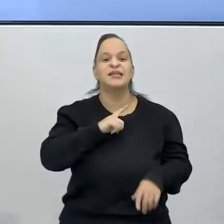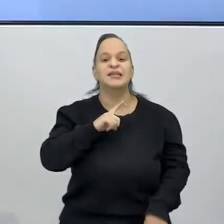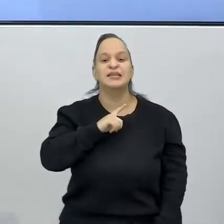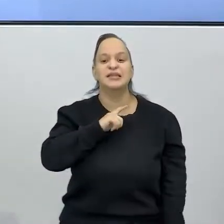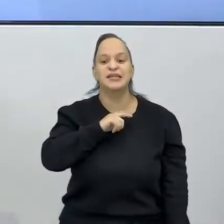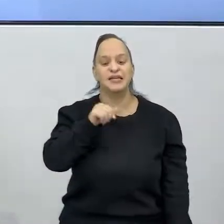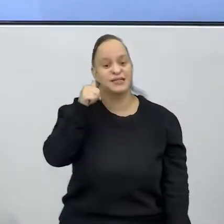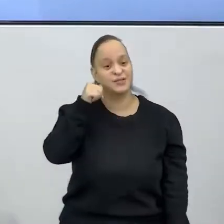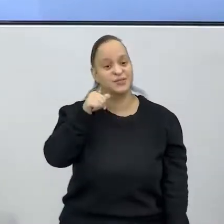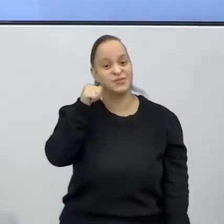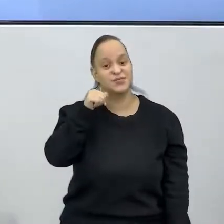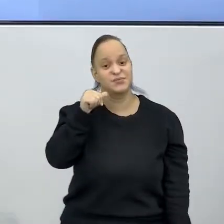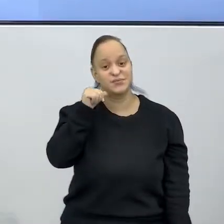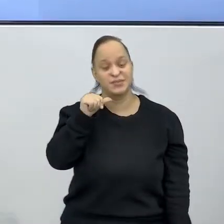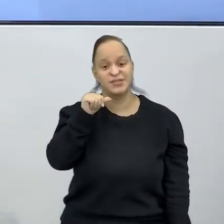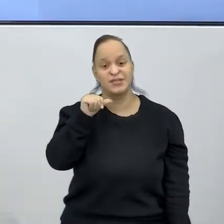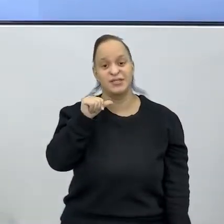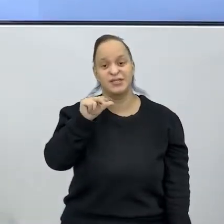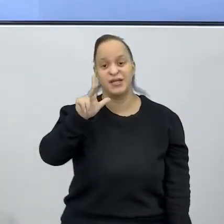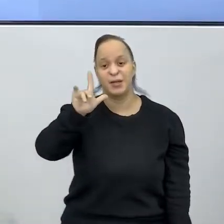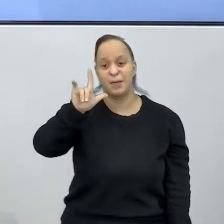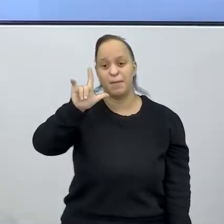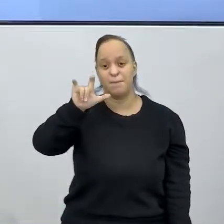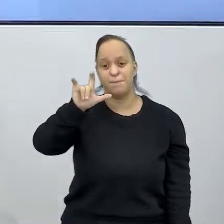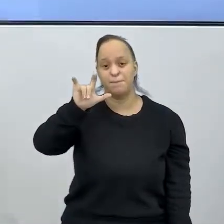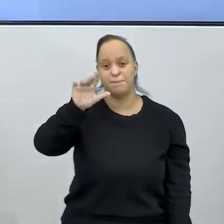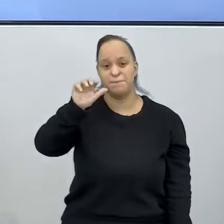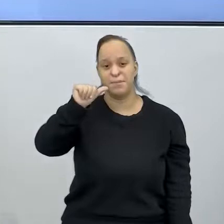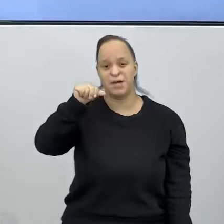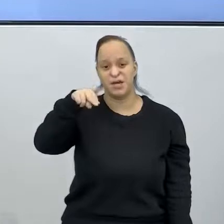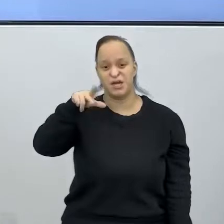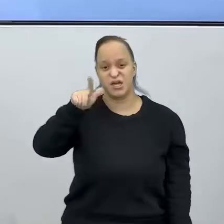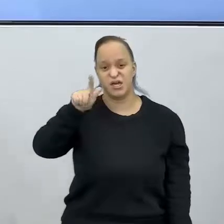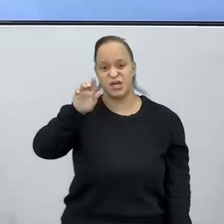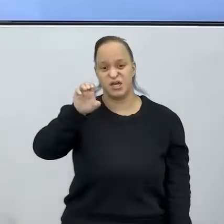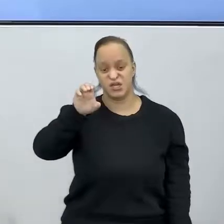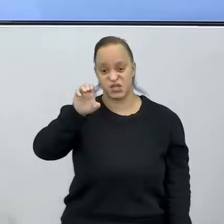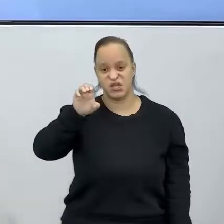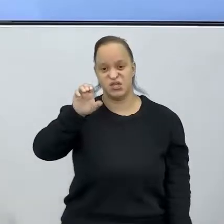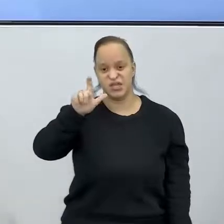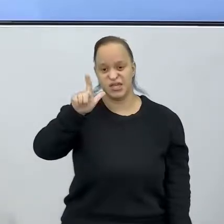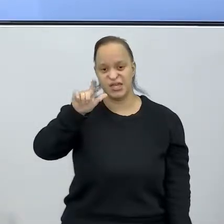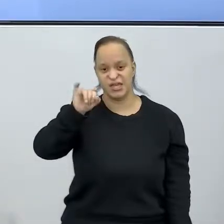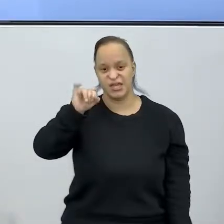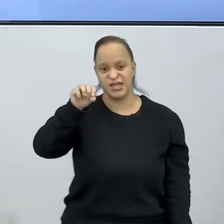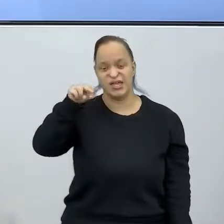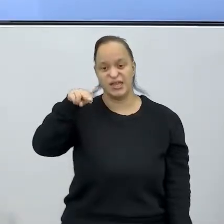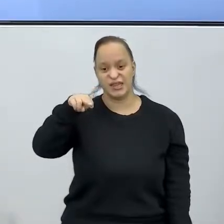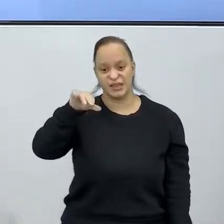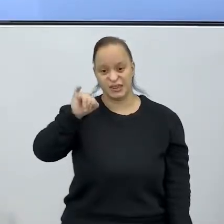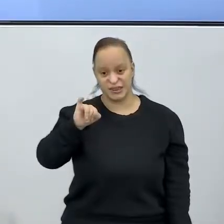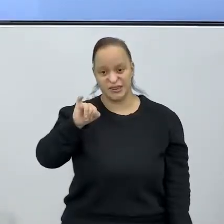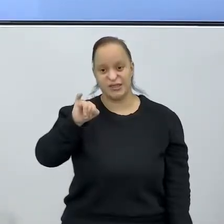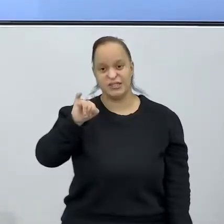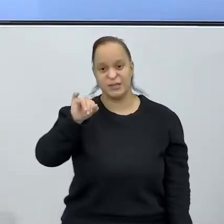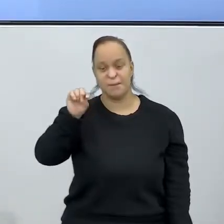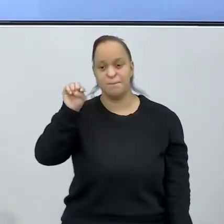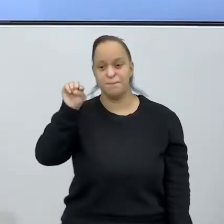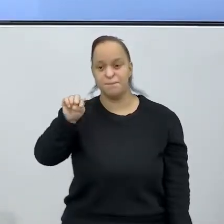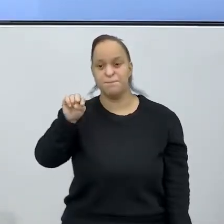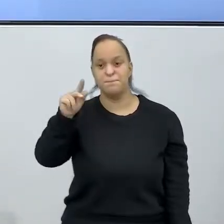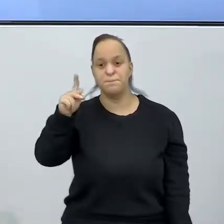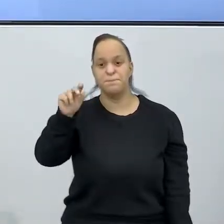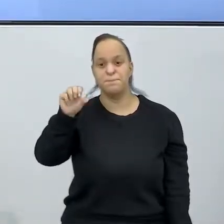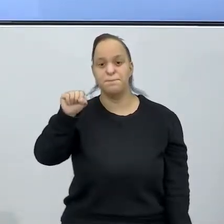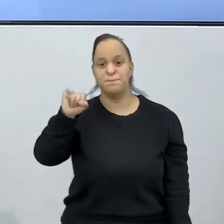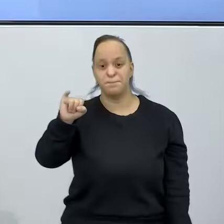arroba dela, que é Angeline, tudo com Ange com E, né? E Line com I, os dois,